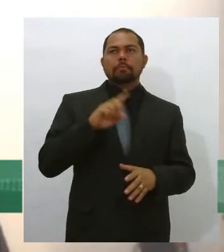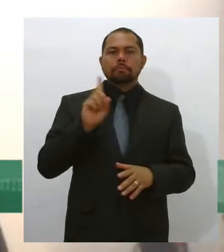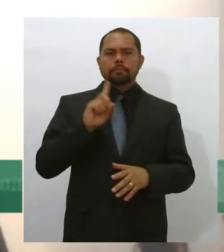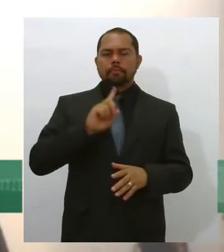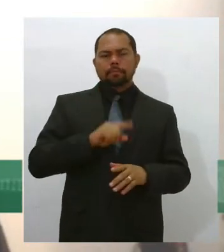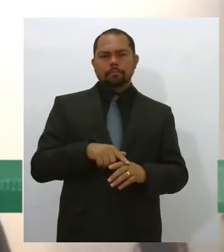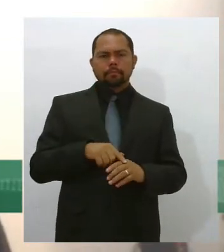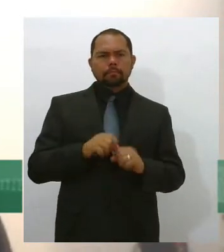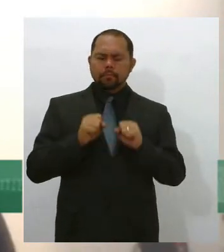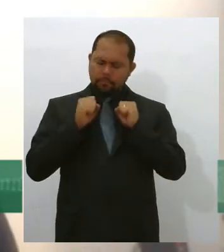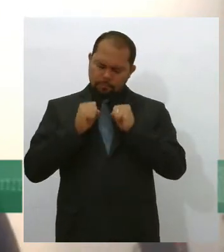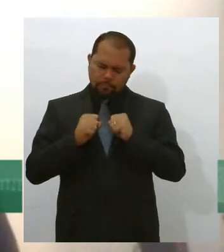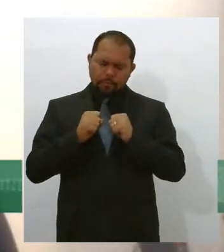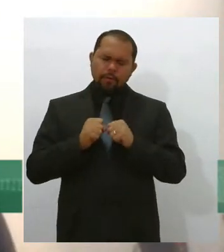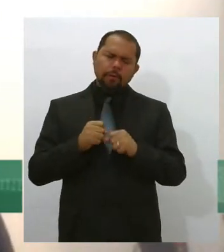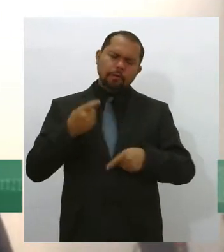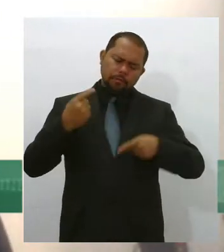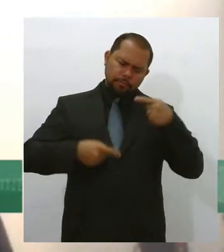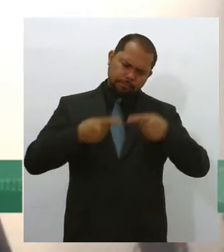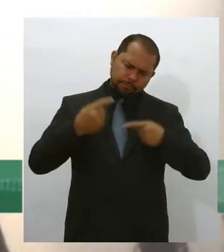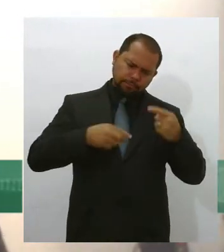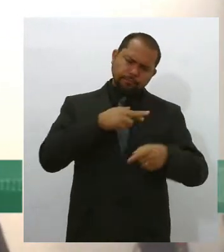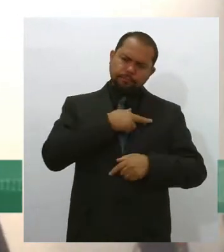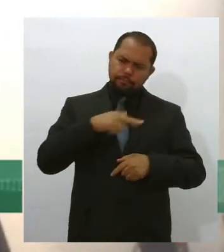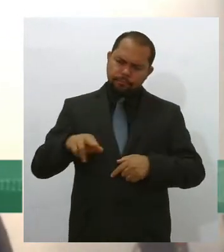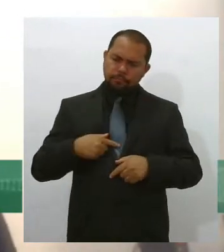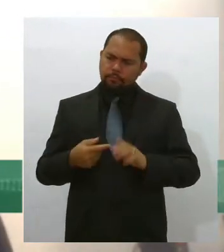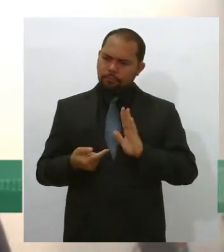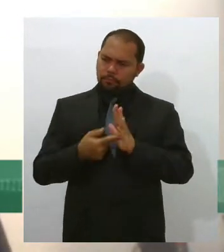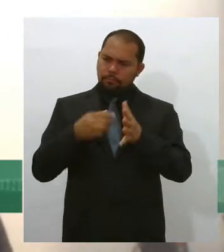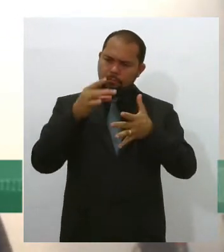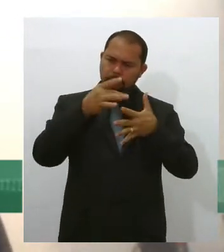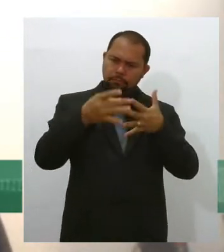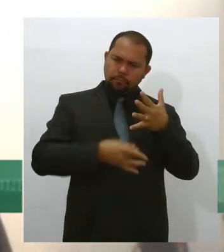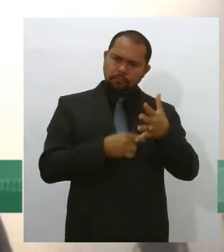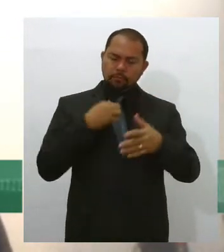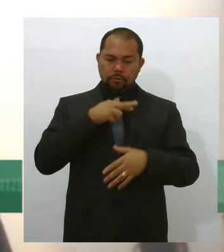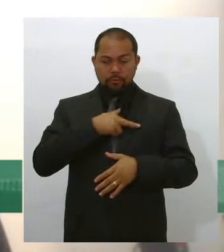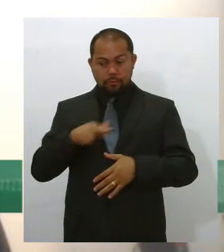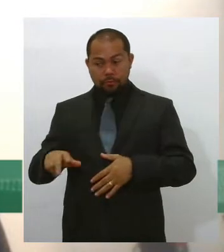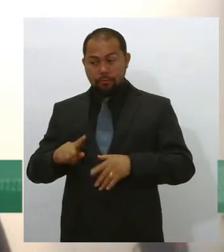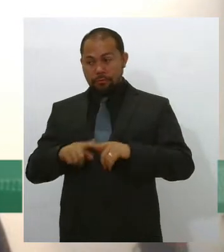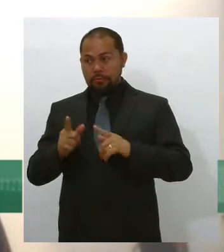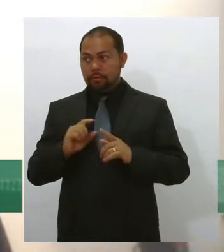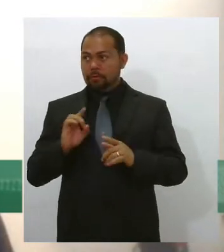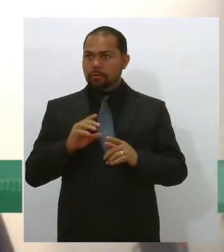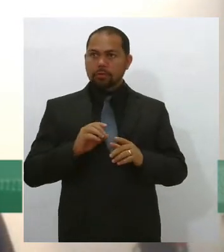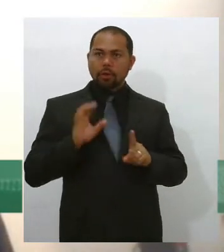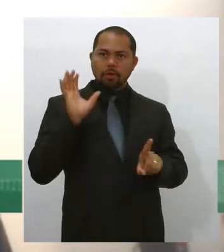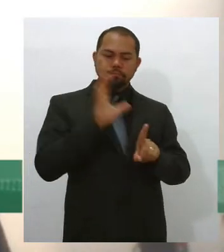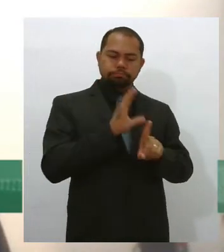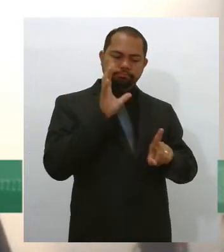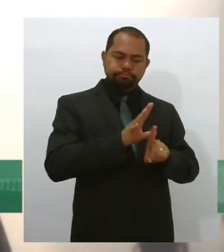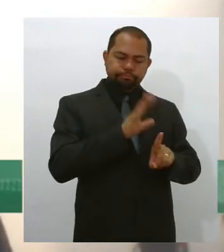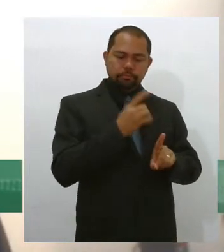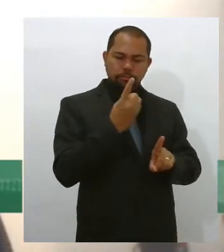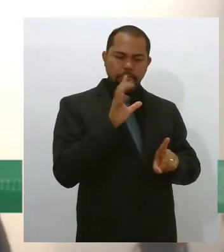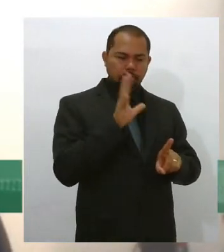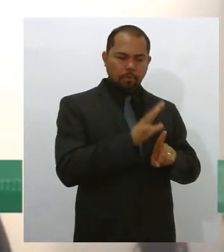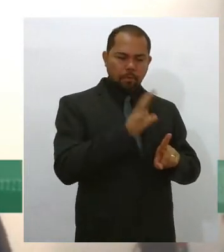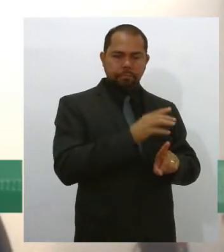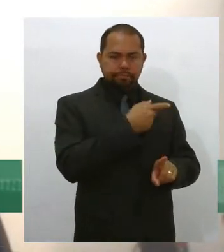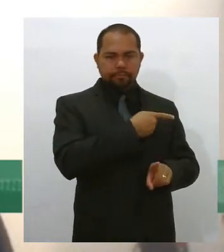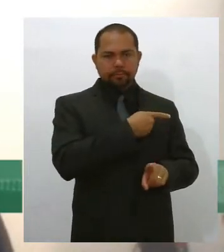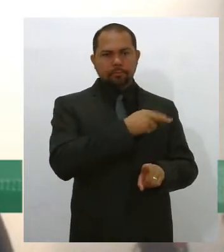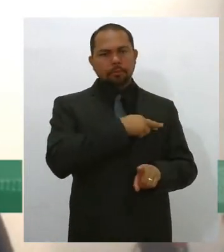discutir religião a contar religioso mas não de uma maneira favorecendo por exemplo é para apenas